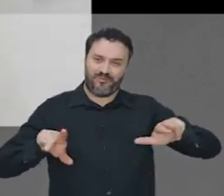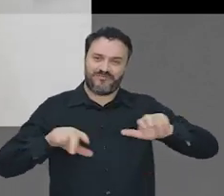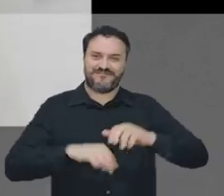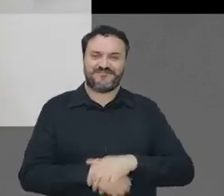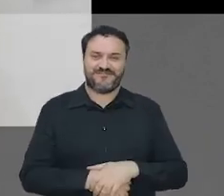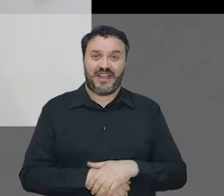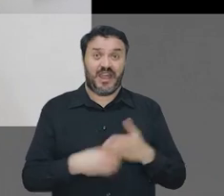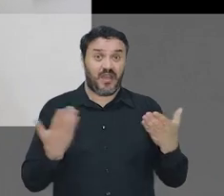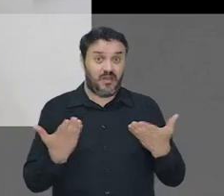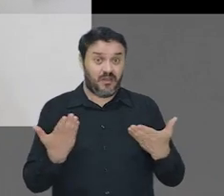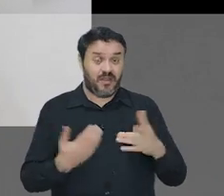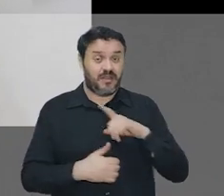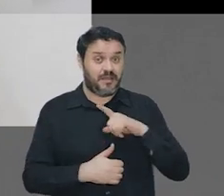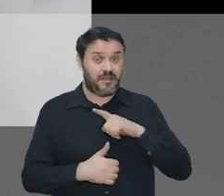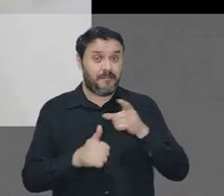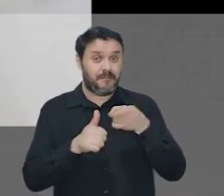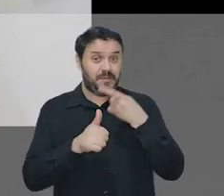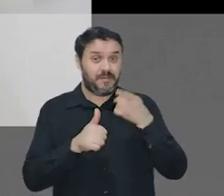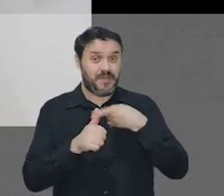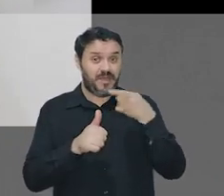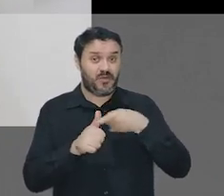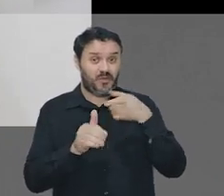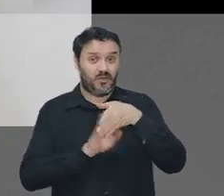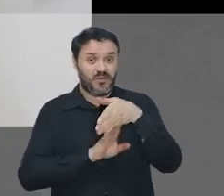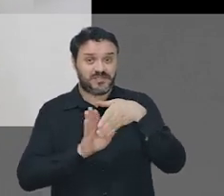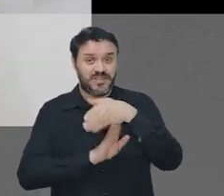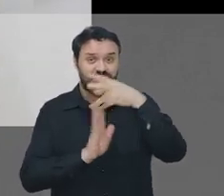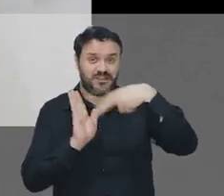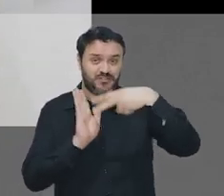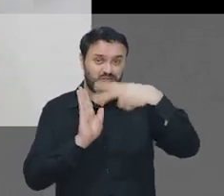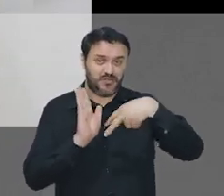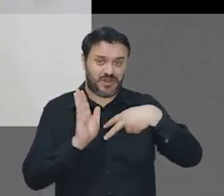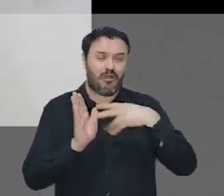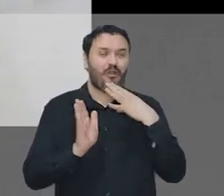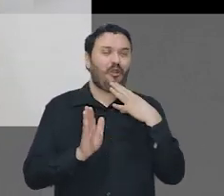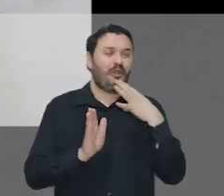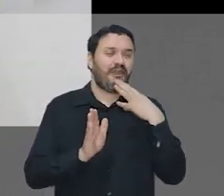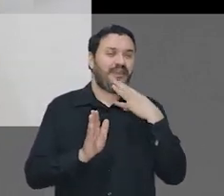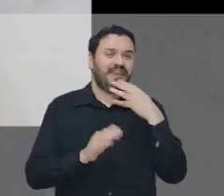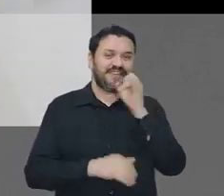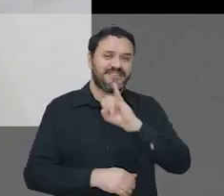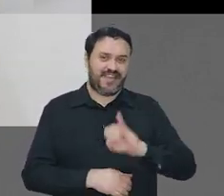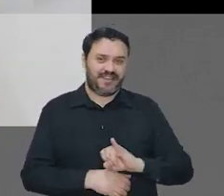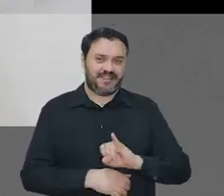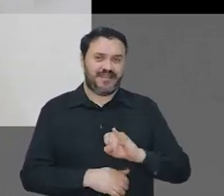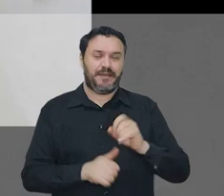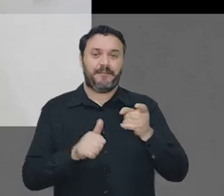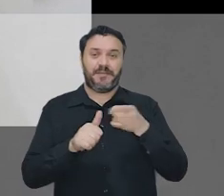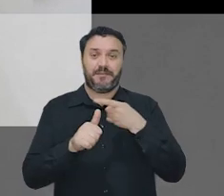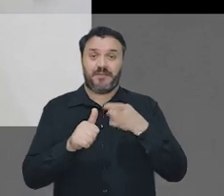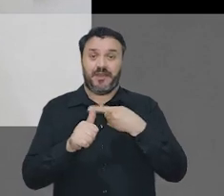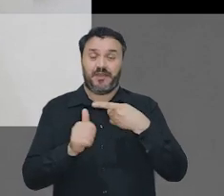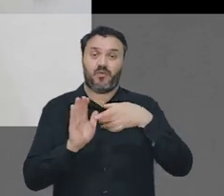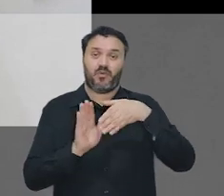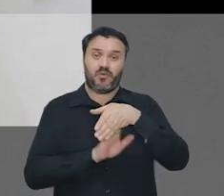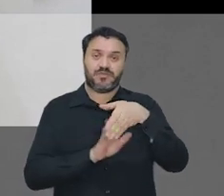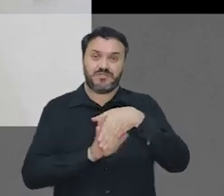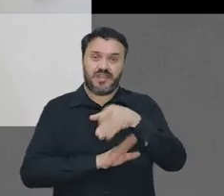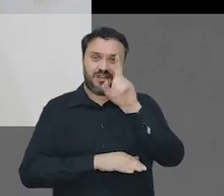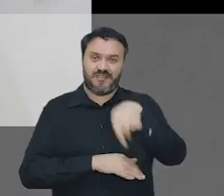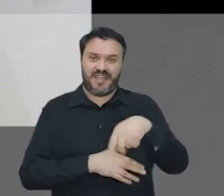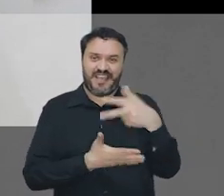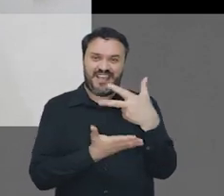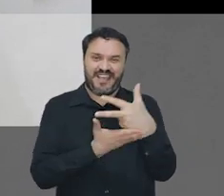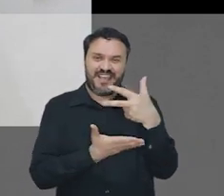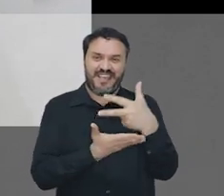o primeiro dos conselhos de leitura para reconhecer a Itália. O primeiro conselho vem lá da Idade Média e é o